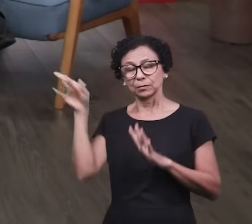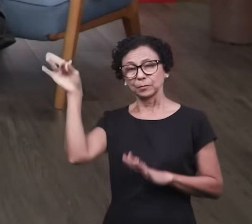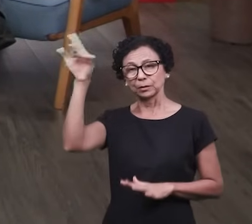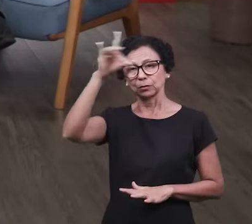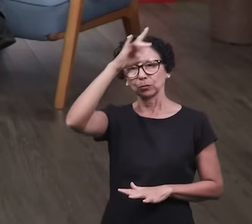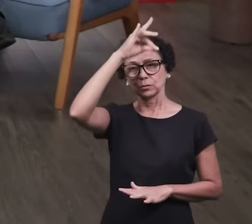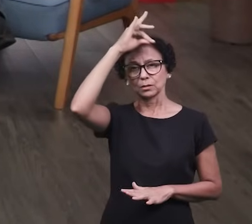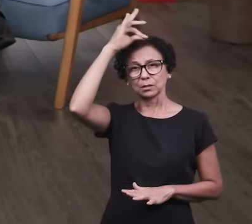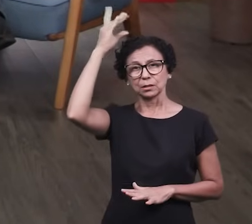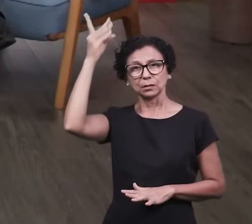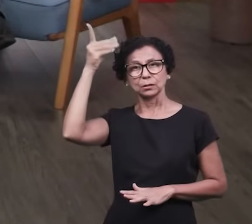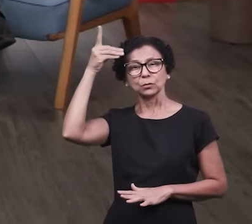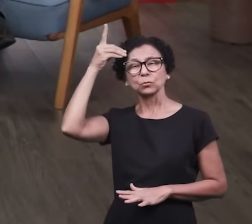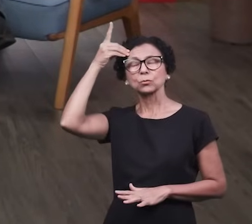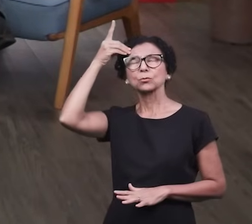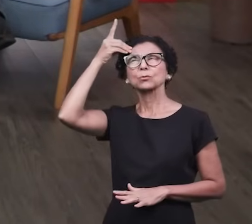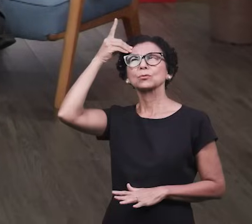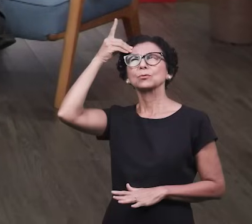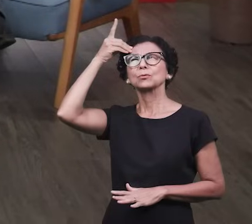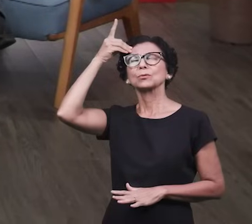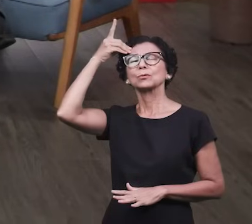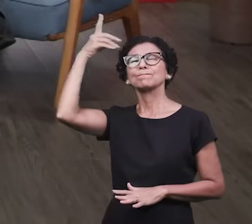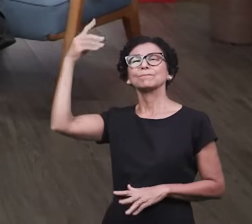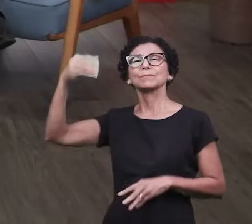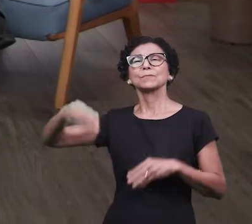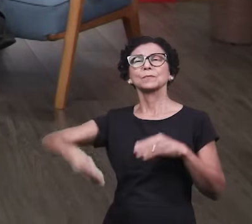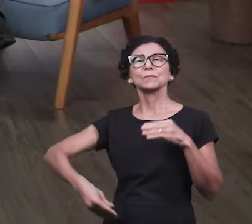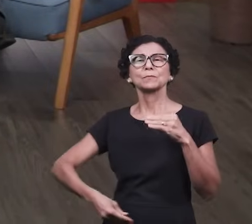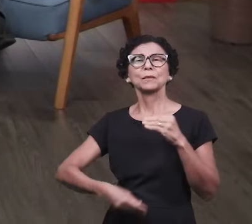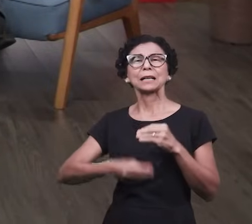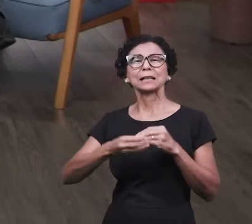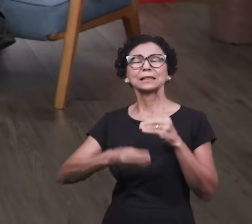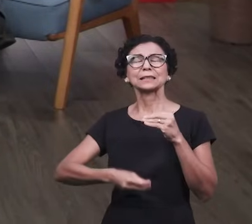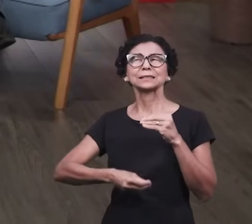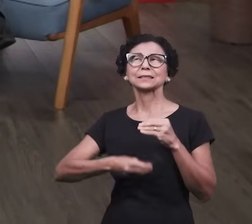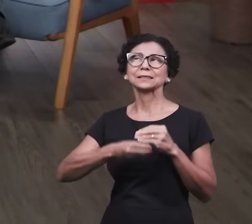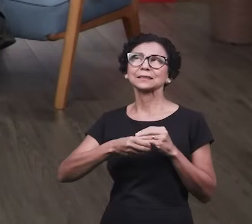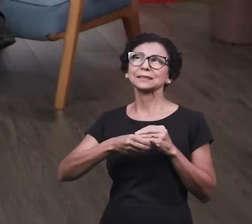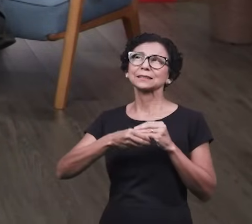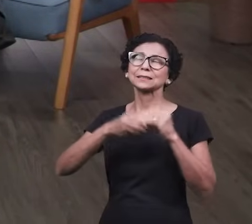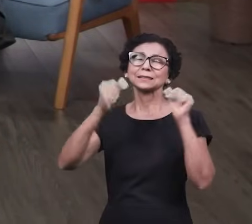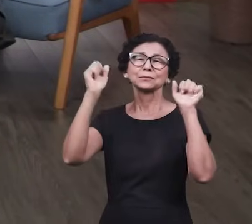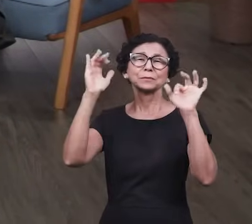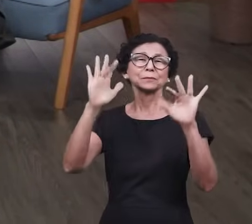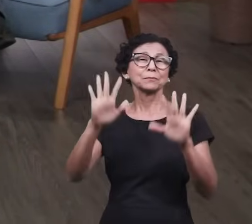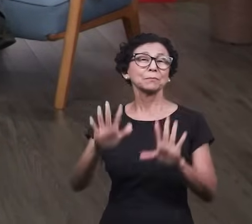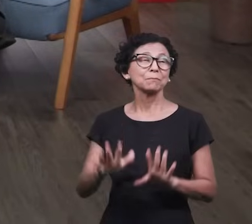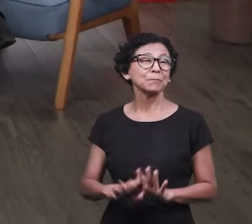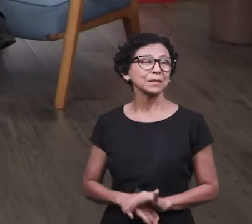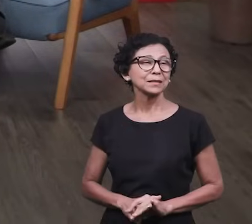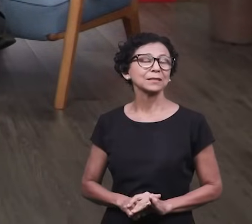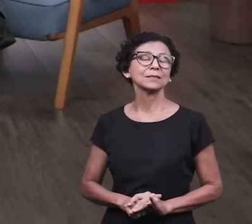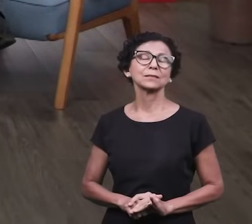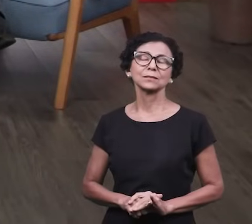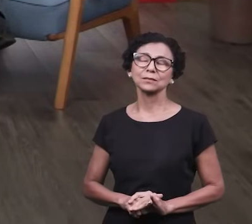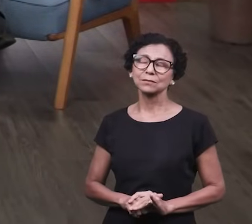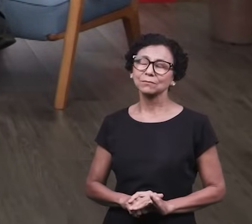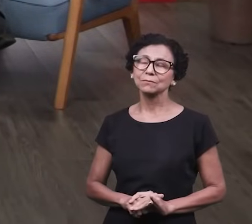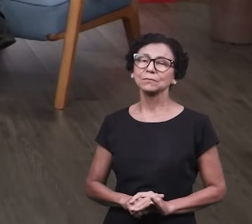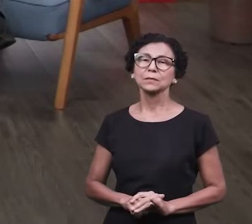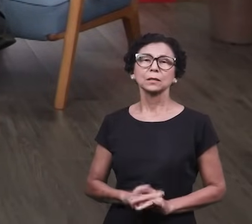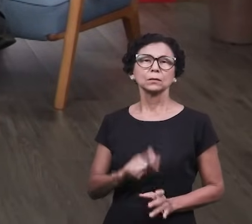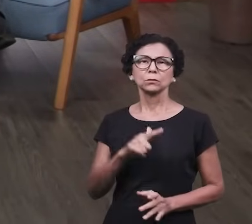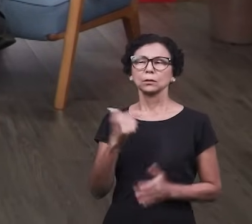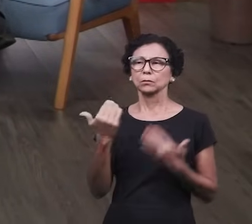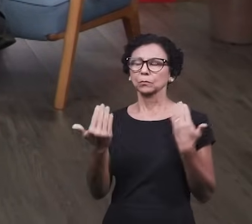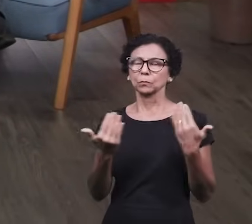espirituais traz uma riqueza para aquele que quer a bênção de Deus, que é algo